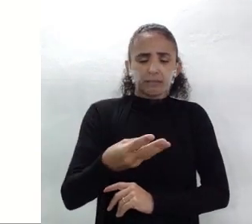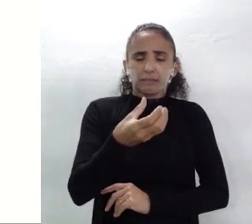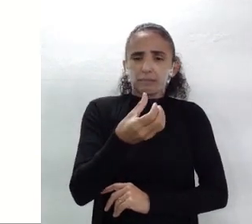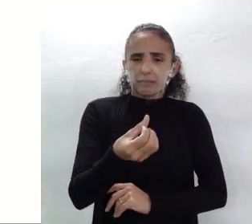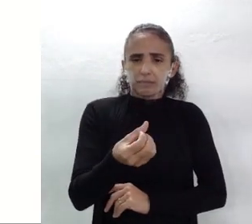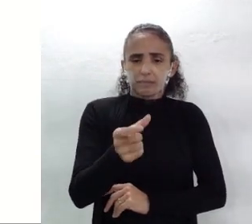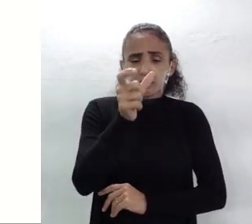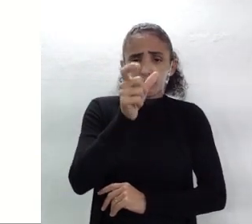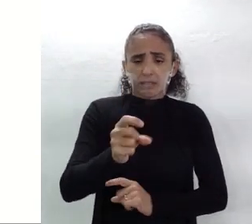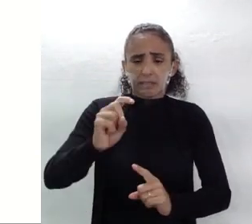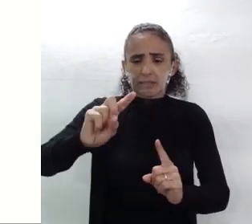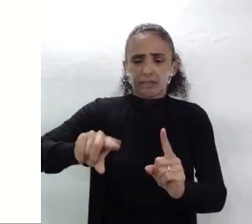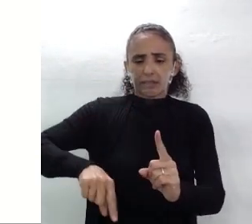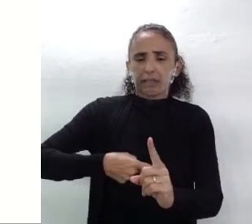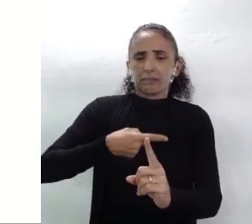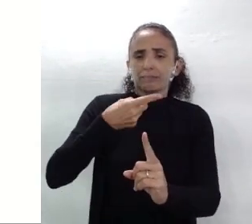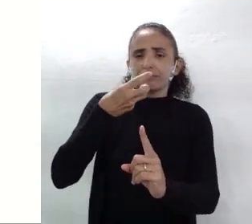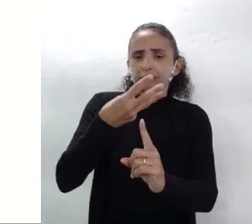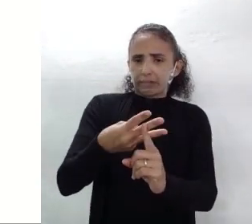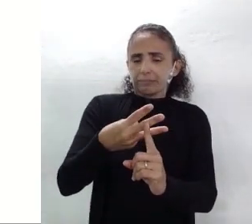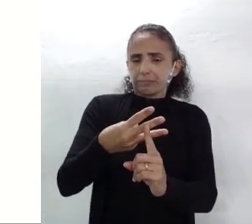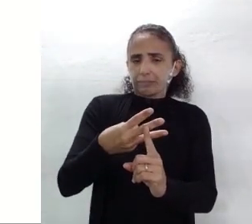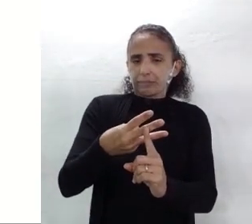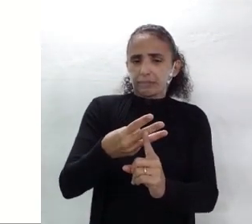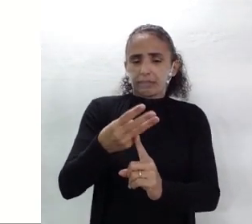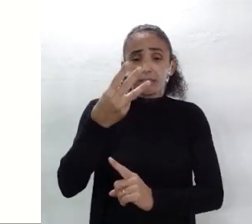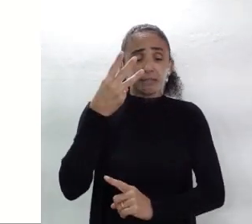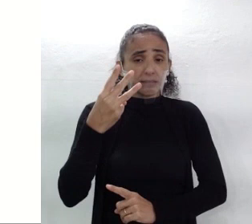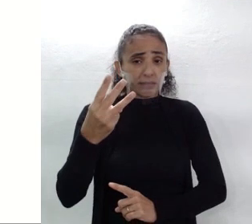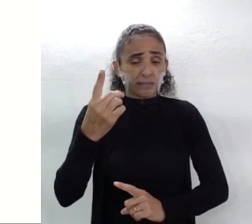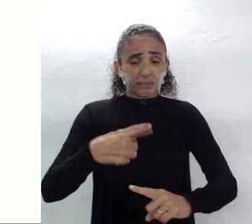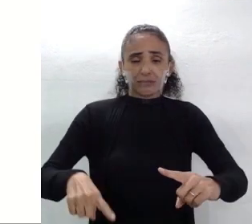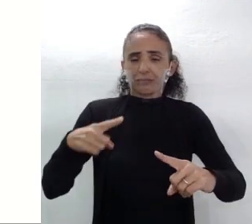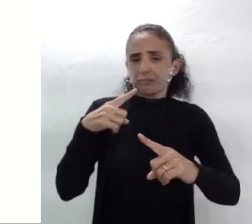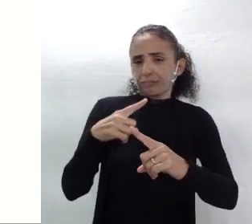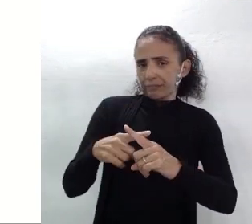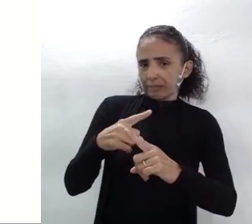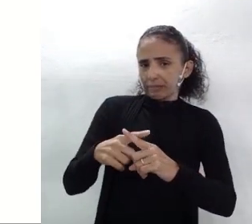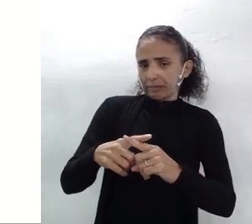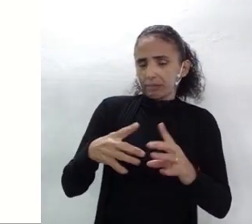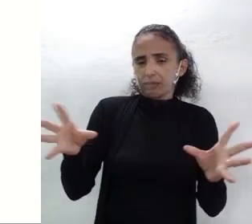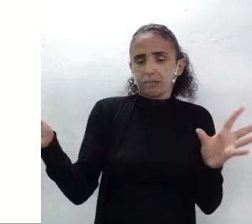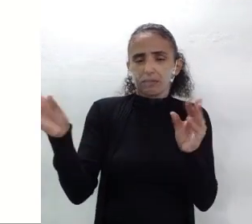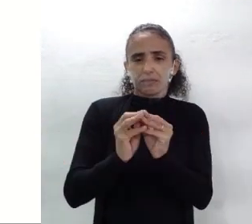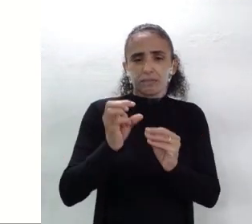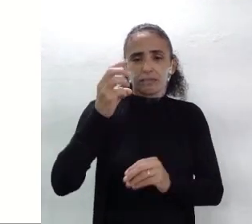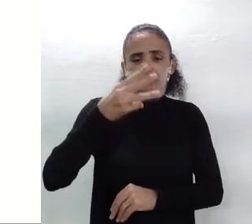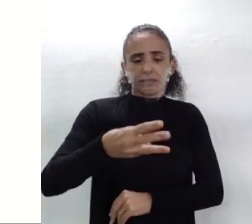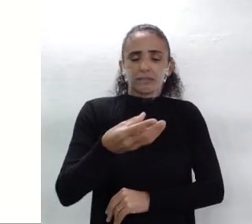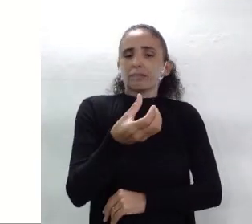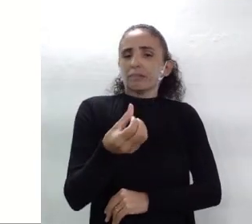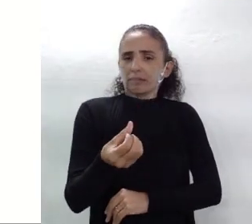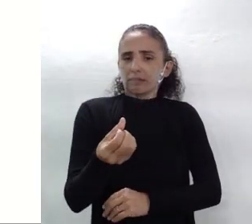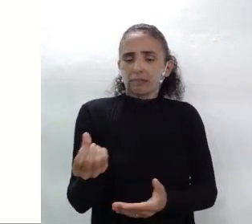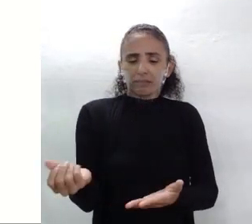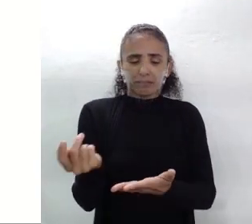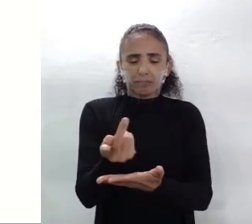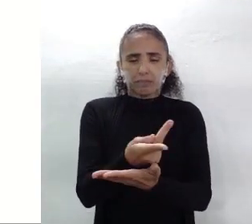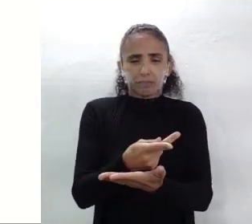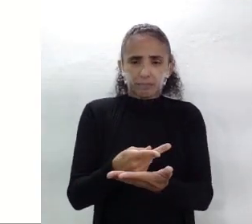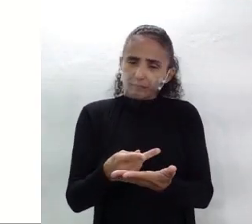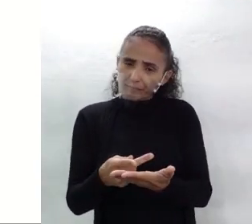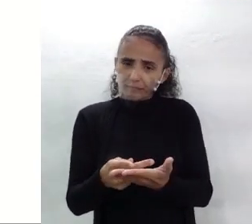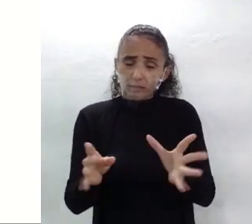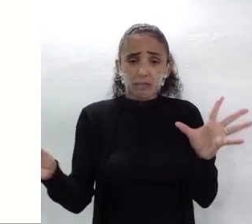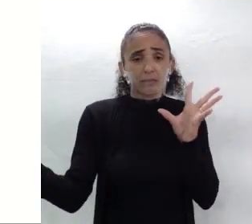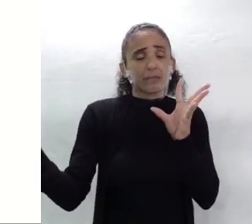tem o triplo da figura de João. 3 vezes 12, 36. Quantas figuras tem os 3?